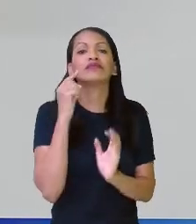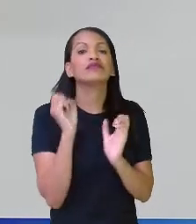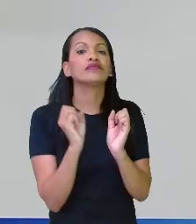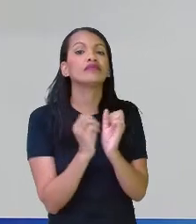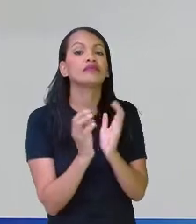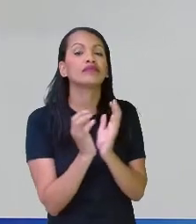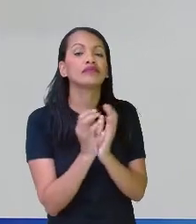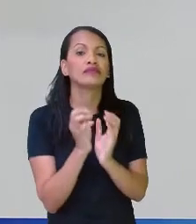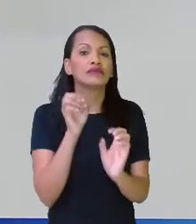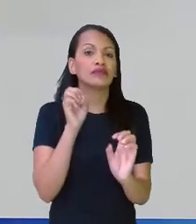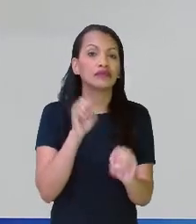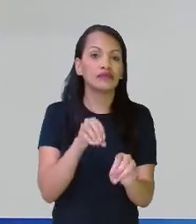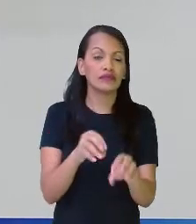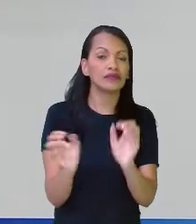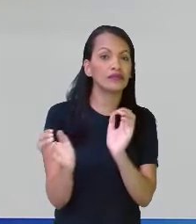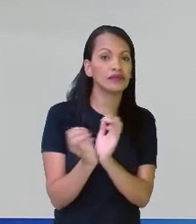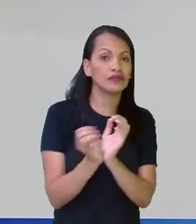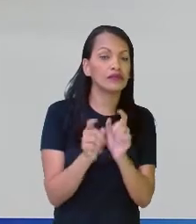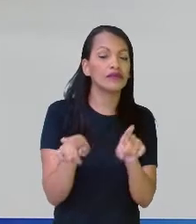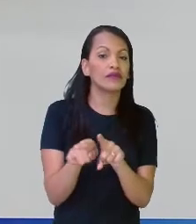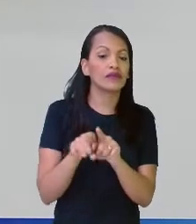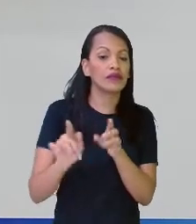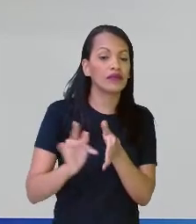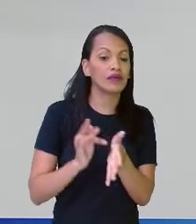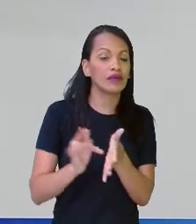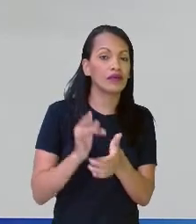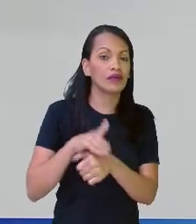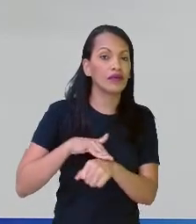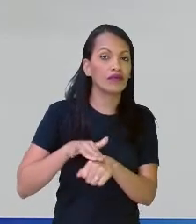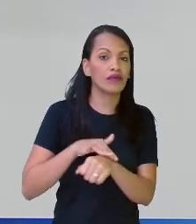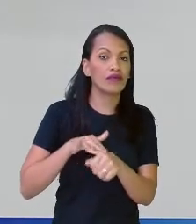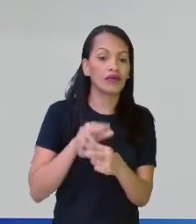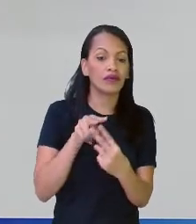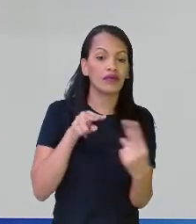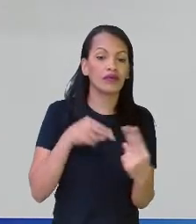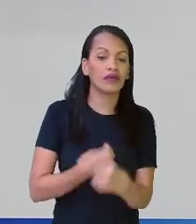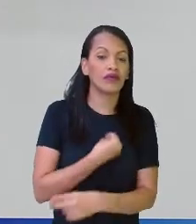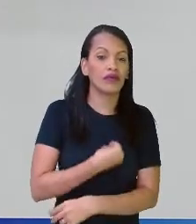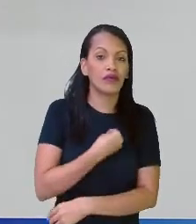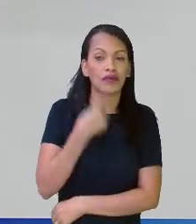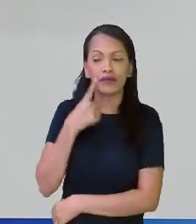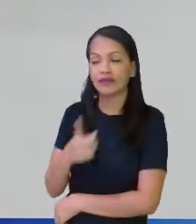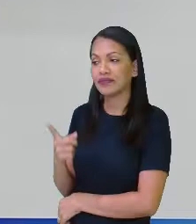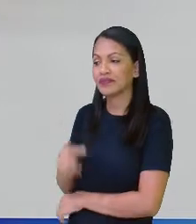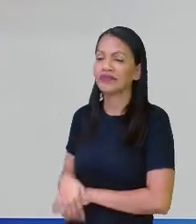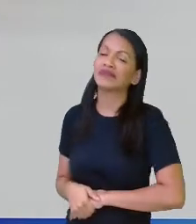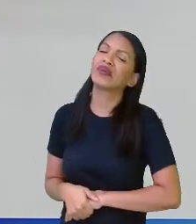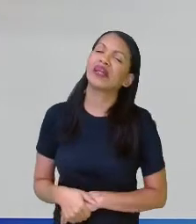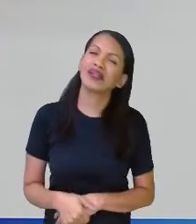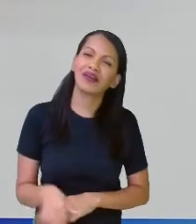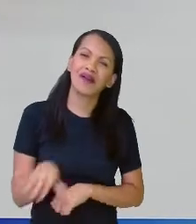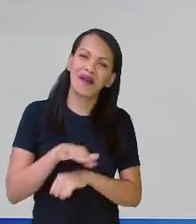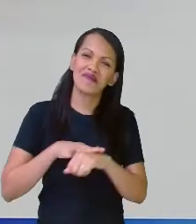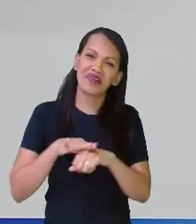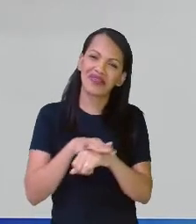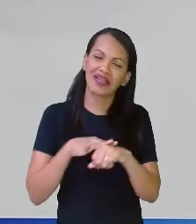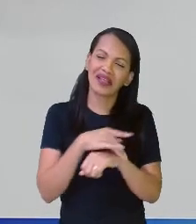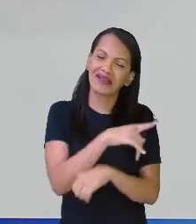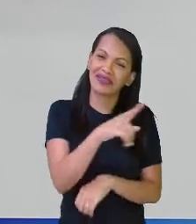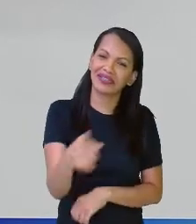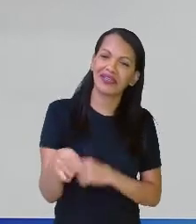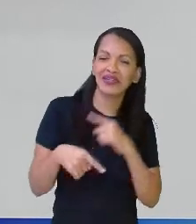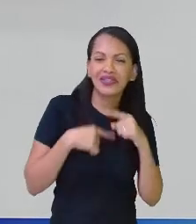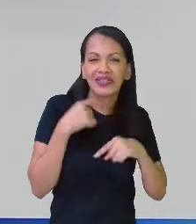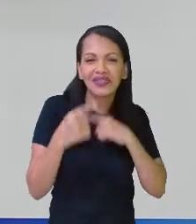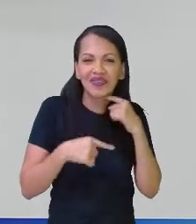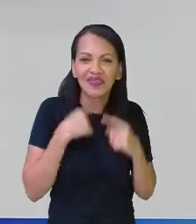o tablet, para a gente conversar também no ao vivo. A professora Mauricéia está ali conversando com vocês, falando, tirando